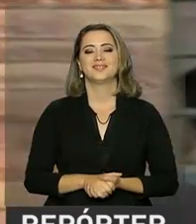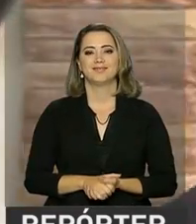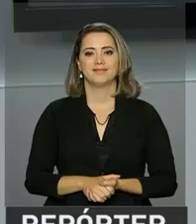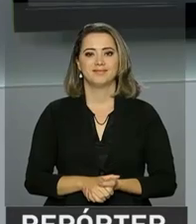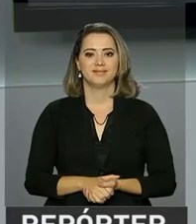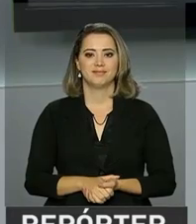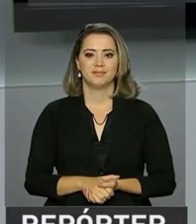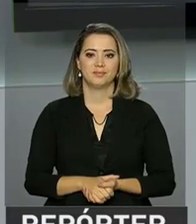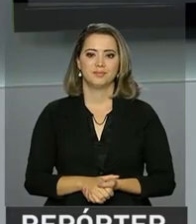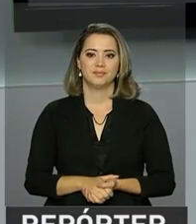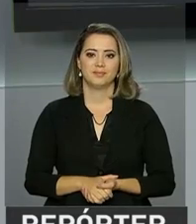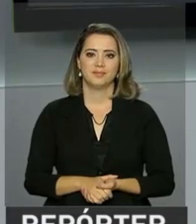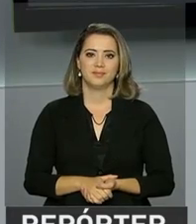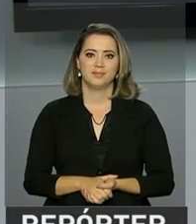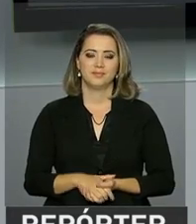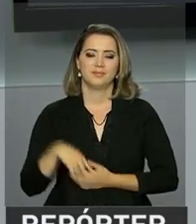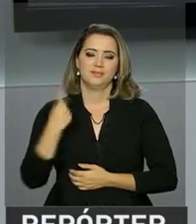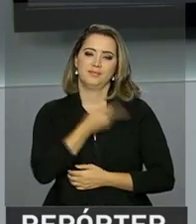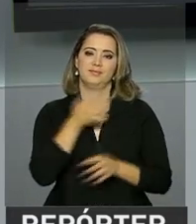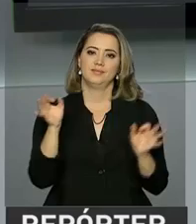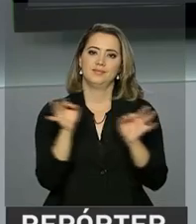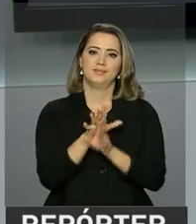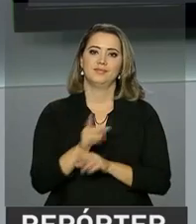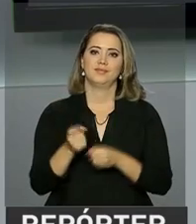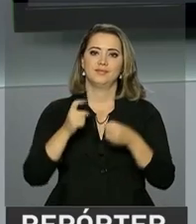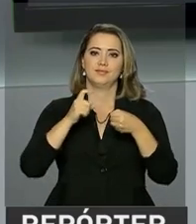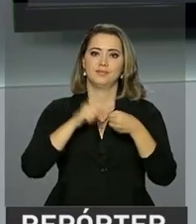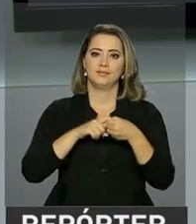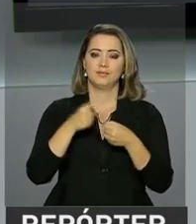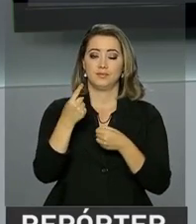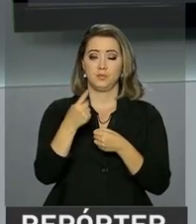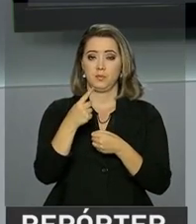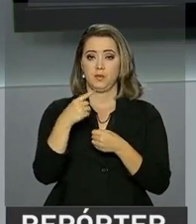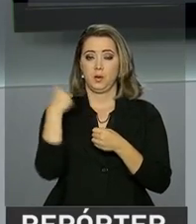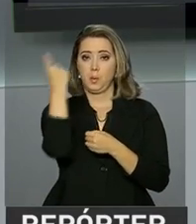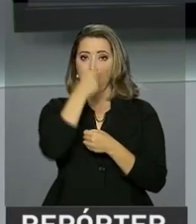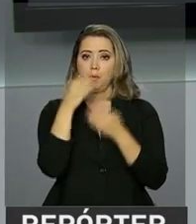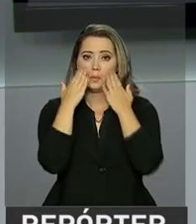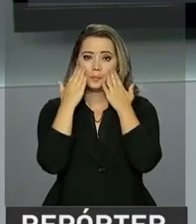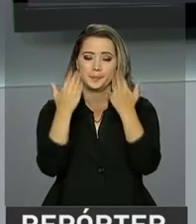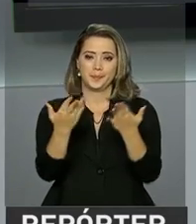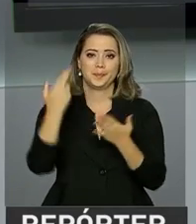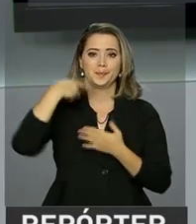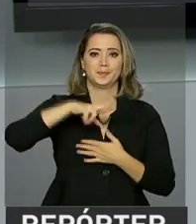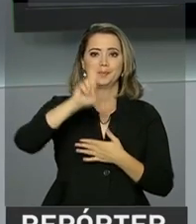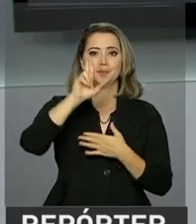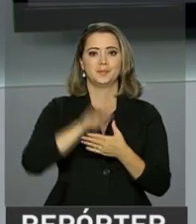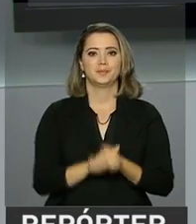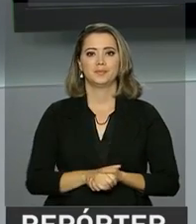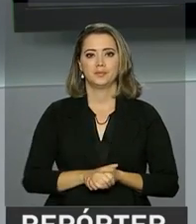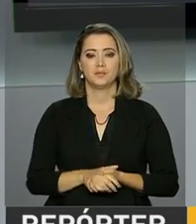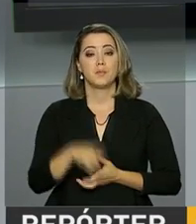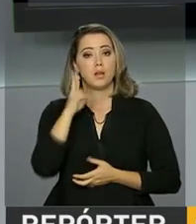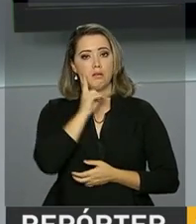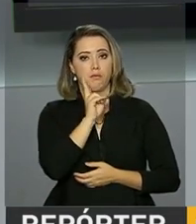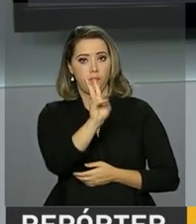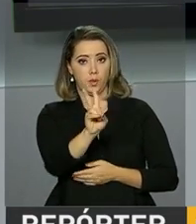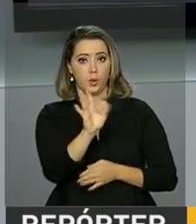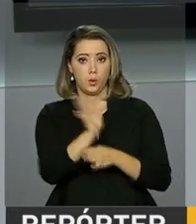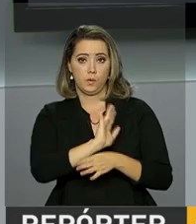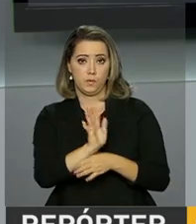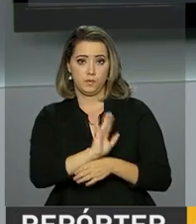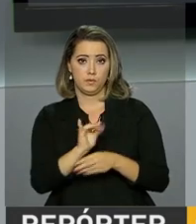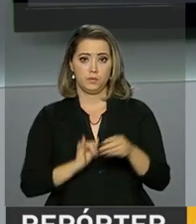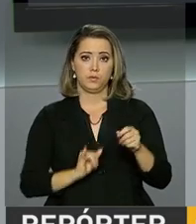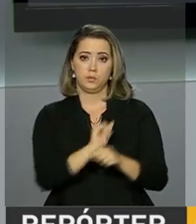nova nós ficamos por aqui e voltamos em uma hora na próxima edição do repórter NBR você pode rever as